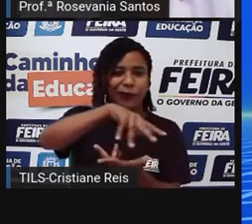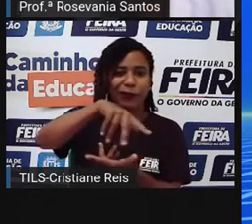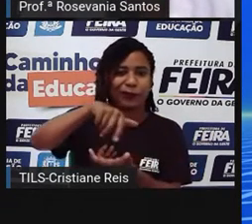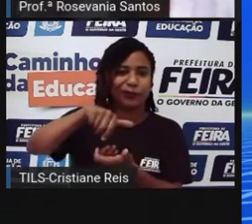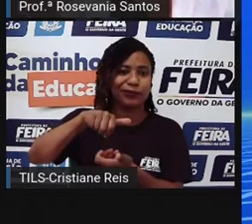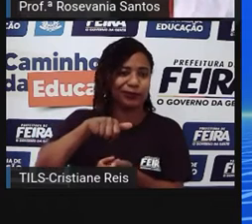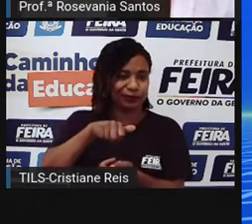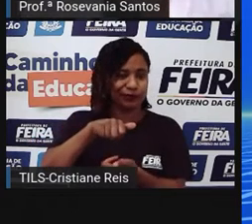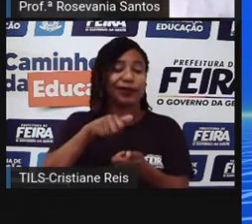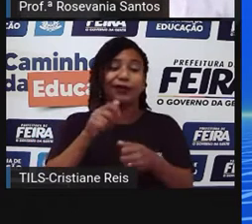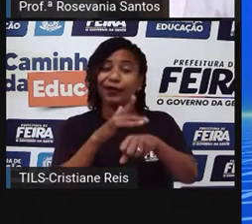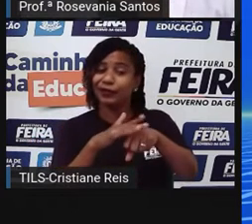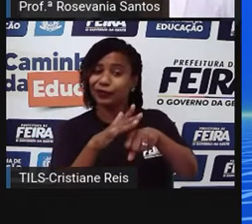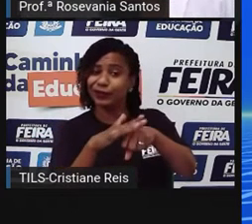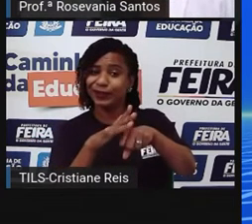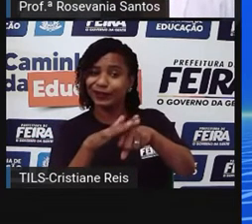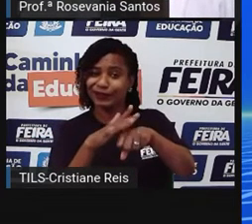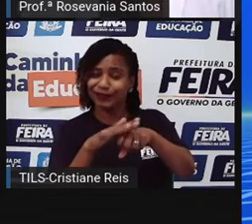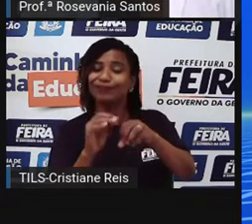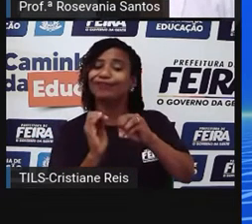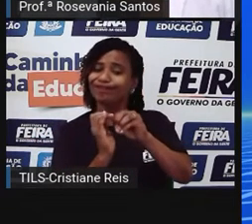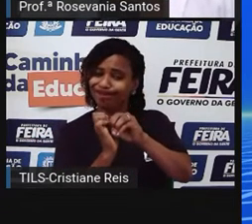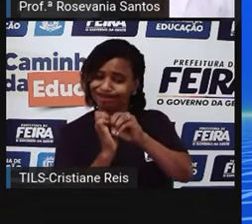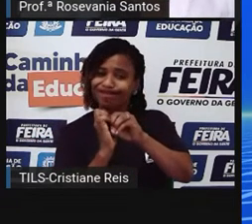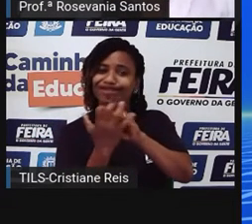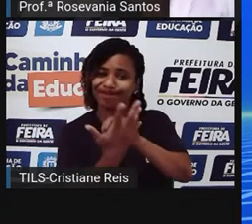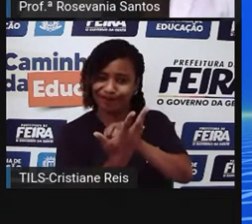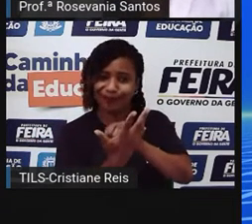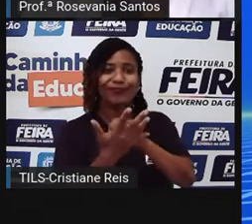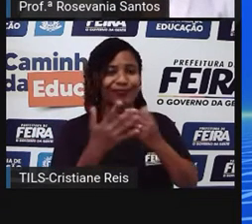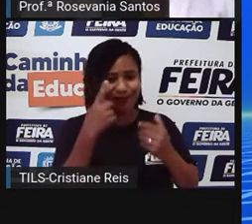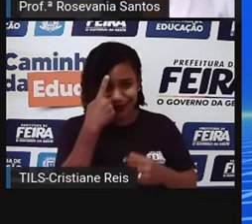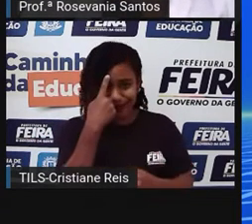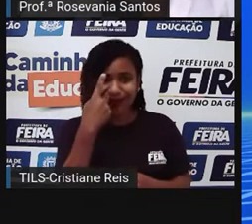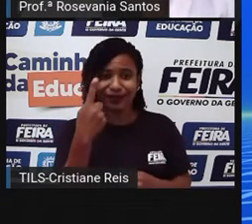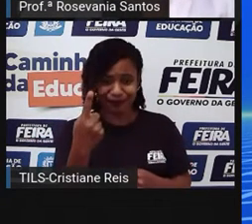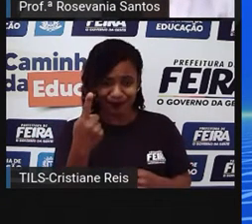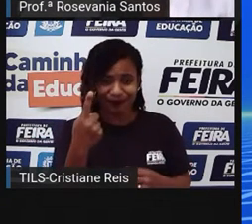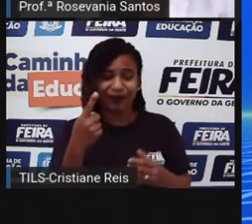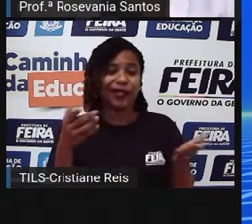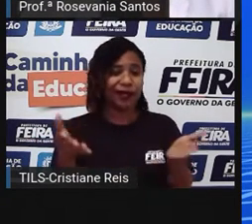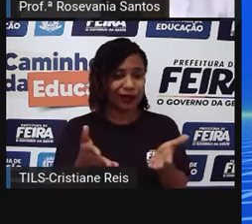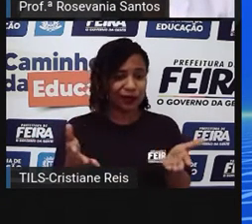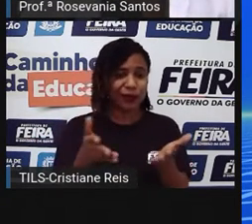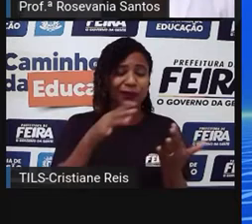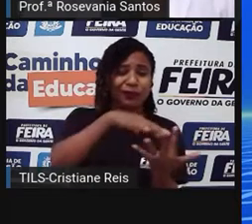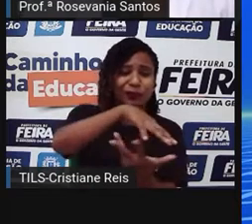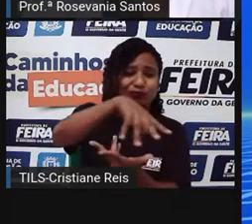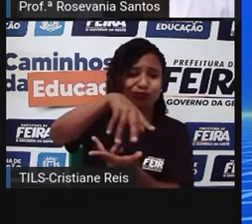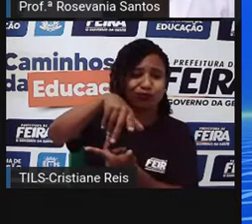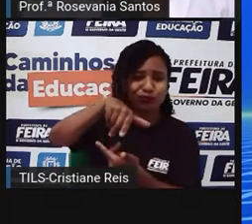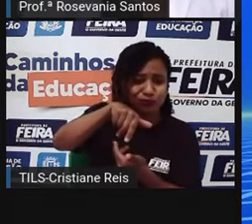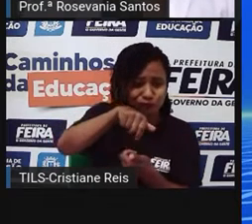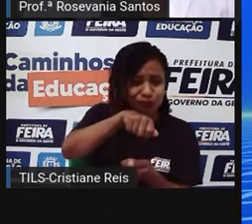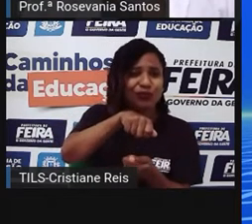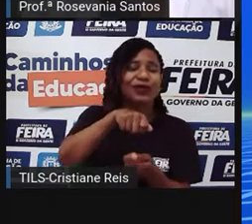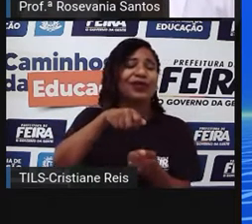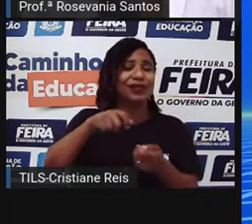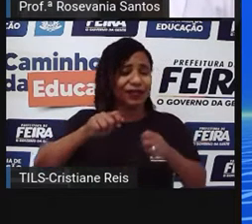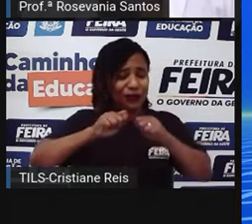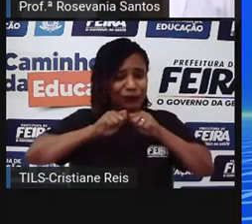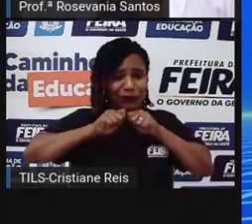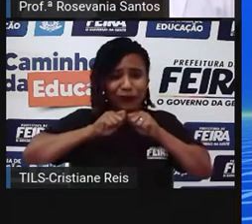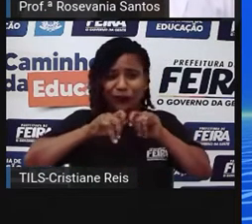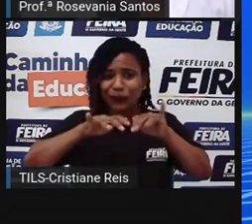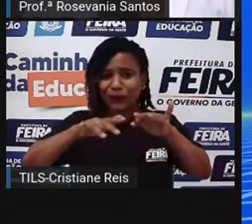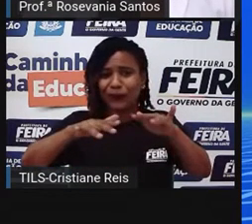são globais. Olha o exemplo aqui, né, que a gente está vivendo da Covid-19, que é uma doença que está no mundo inteiro e que o mundo inteiro